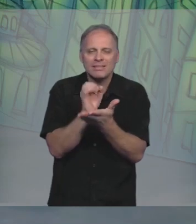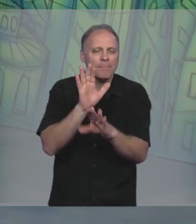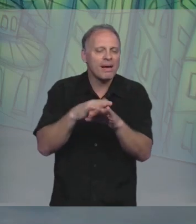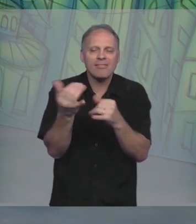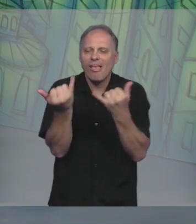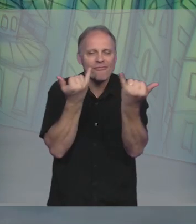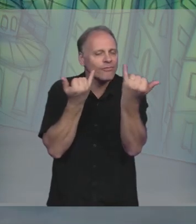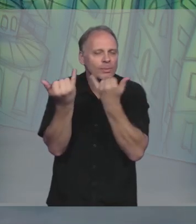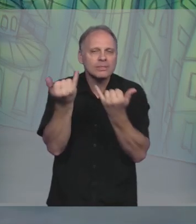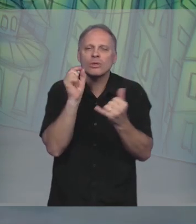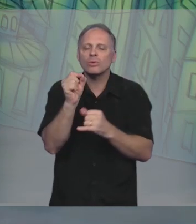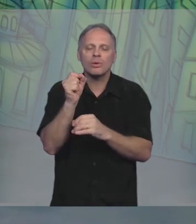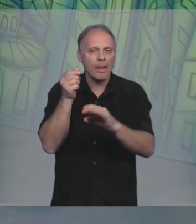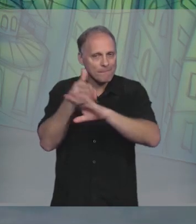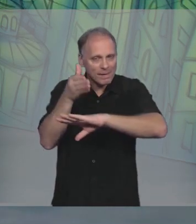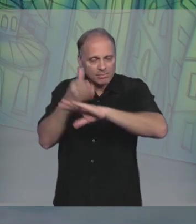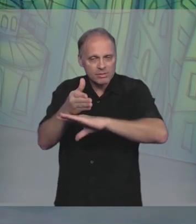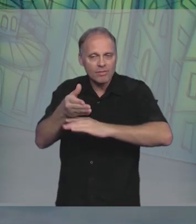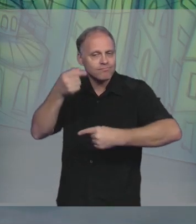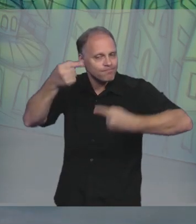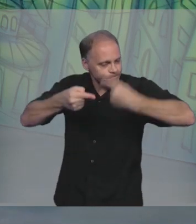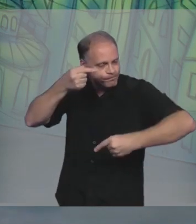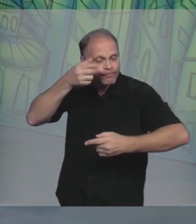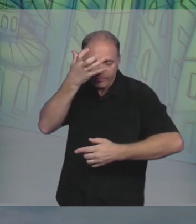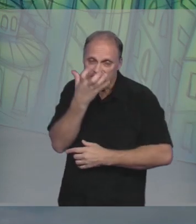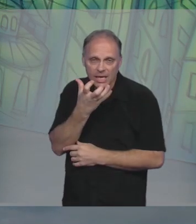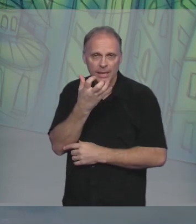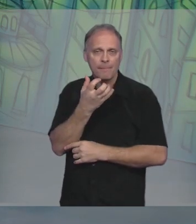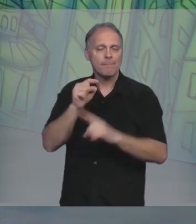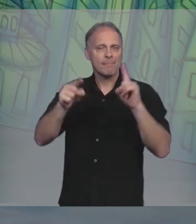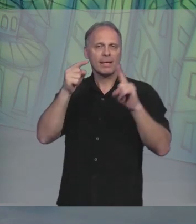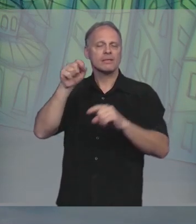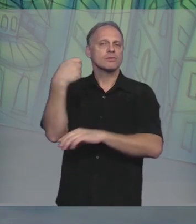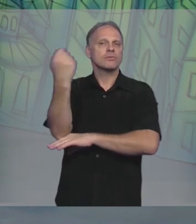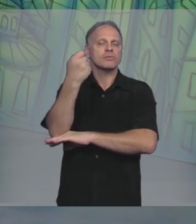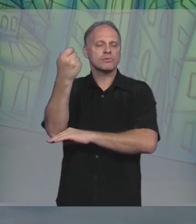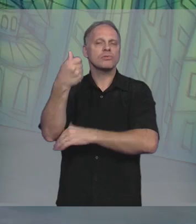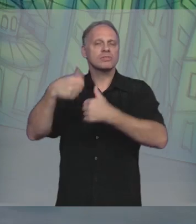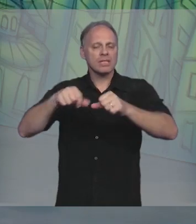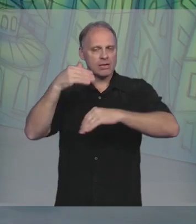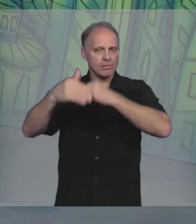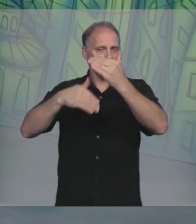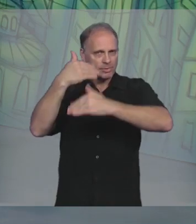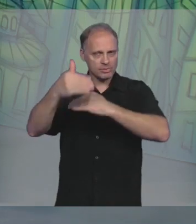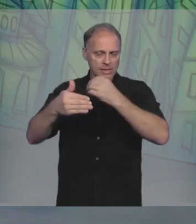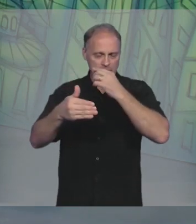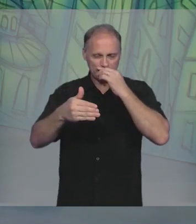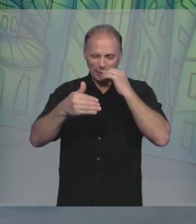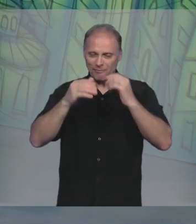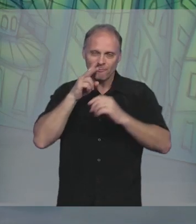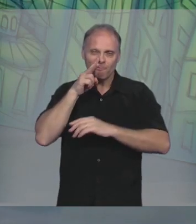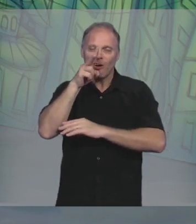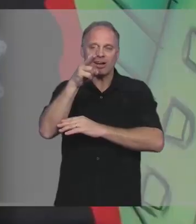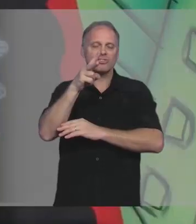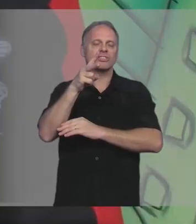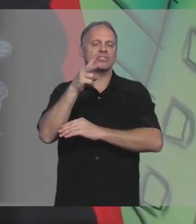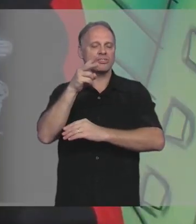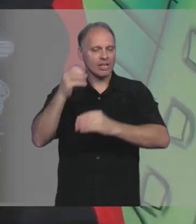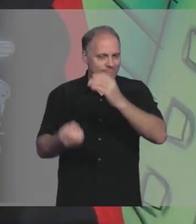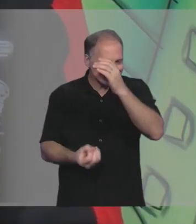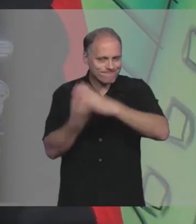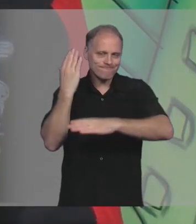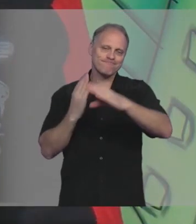informativa do que participativa e construtiva. Mas o Rio Grande do Sul está em processo intenso de aceleração da